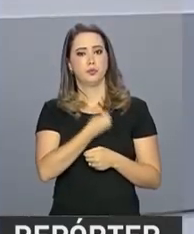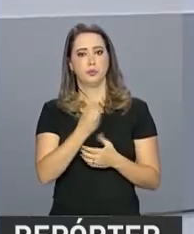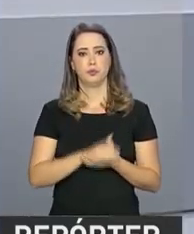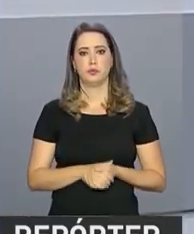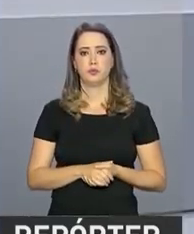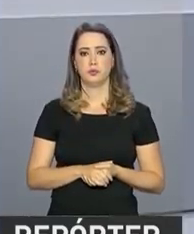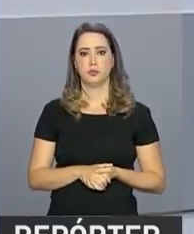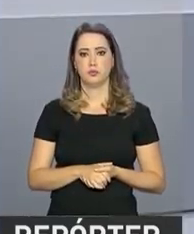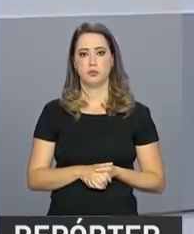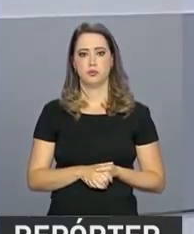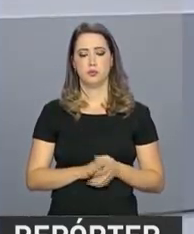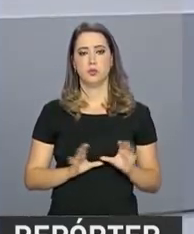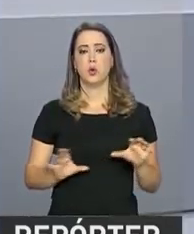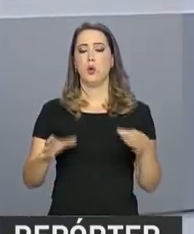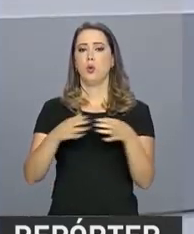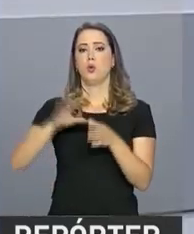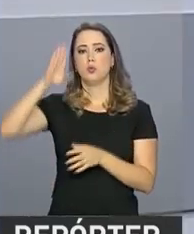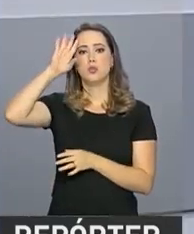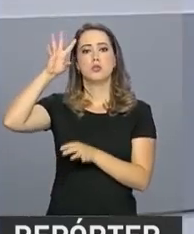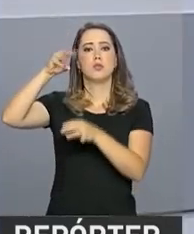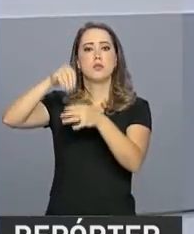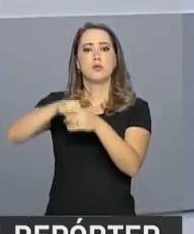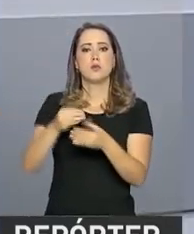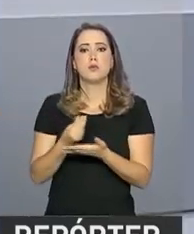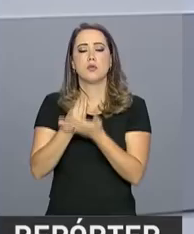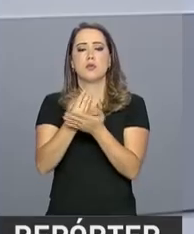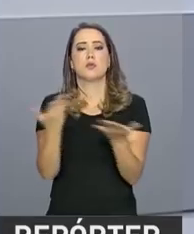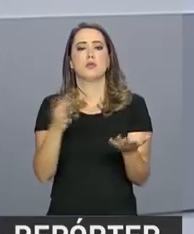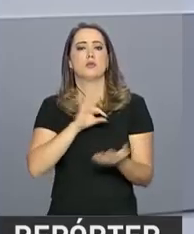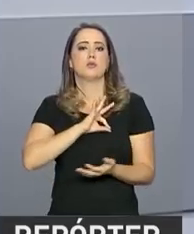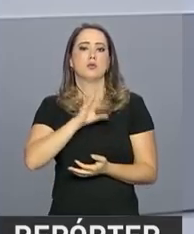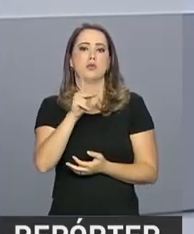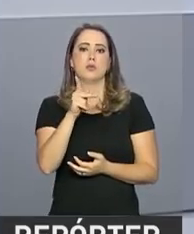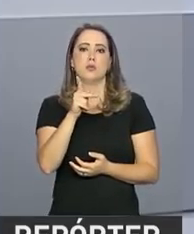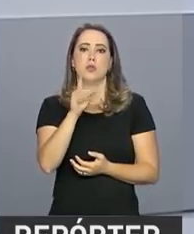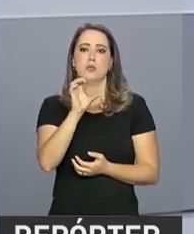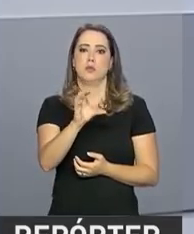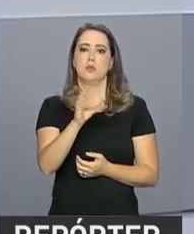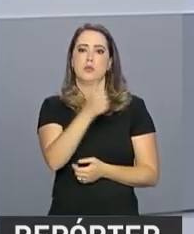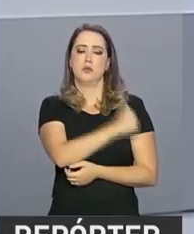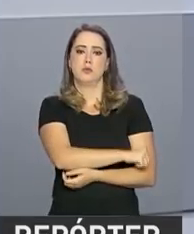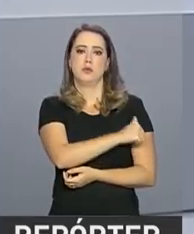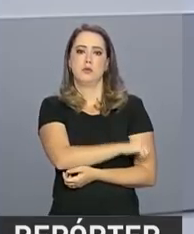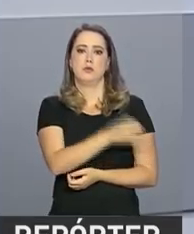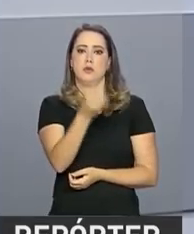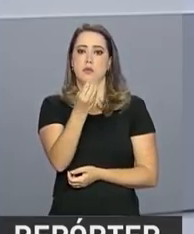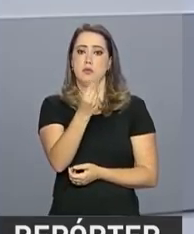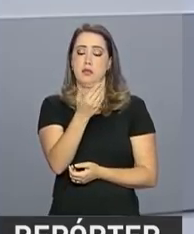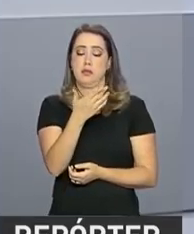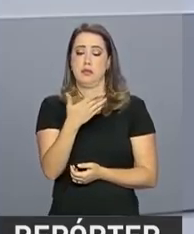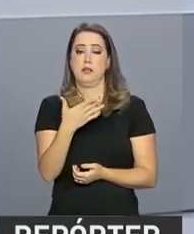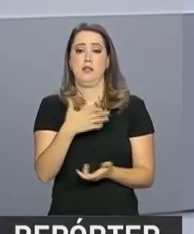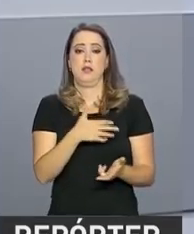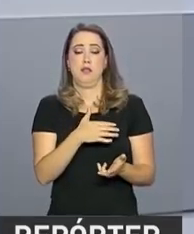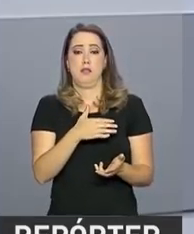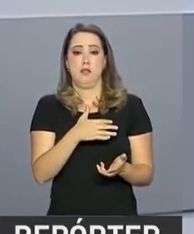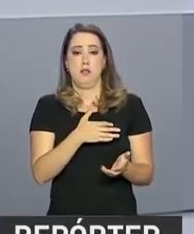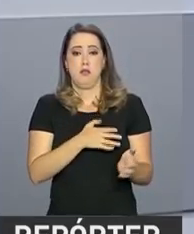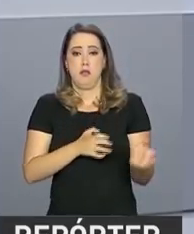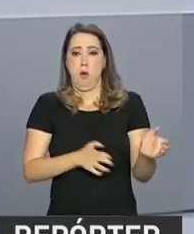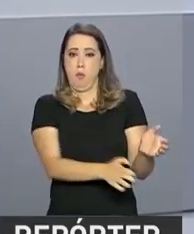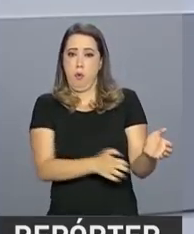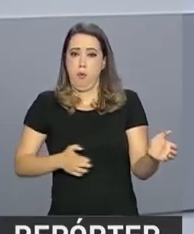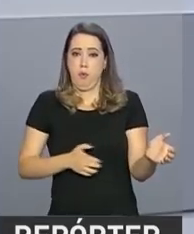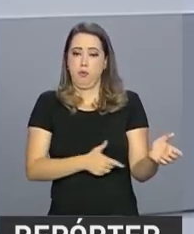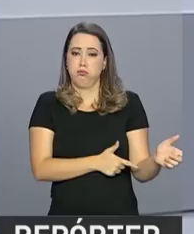o gabinete de intervenção Federal entregou hoje para a polícia civil do Rio de Janeiro 60 fuzis que foram apreendidos no ano